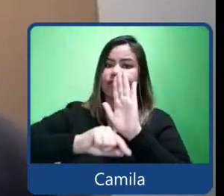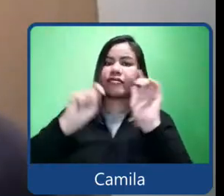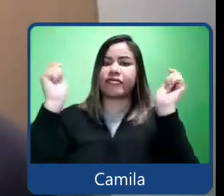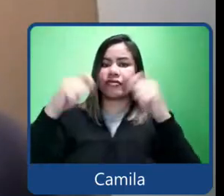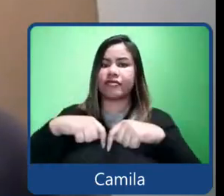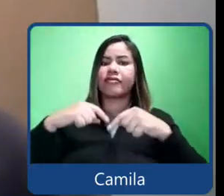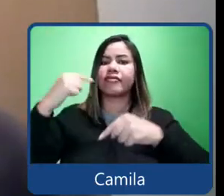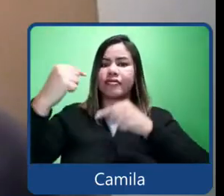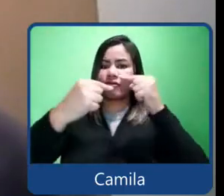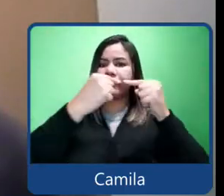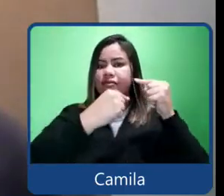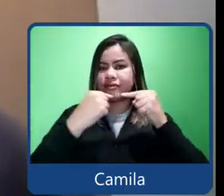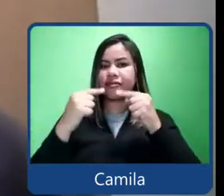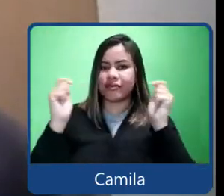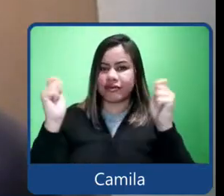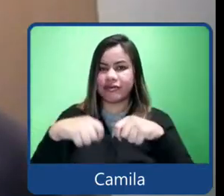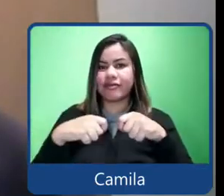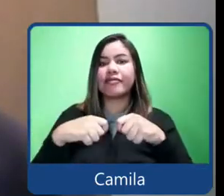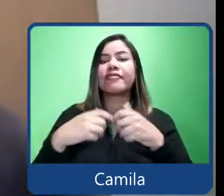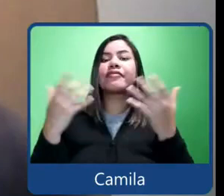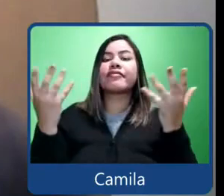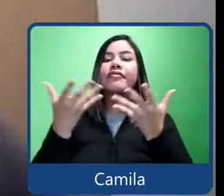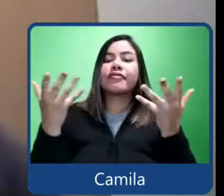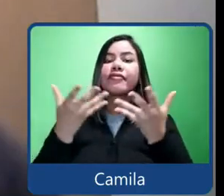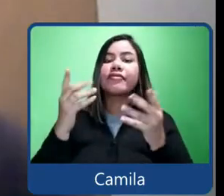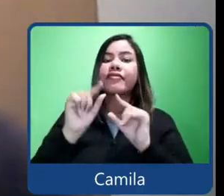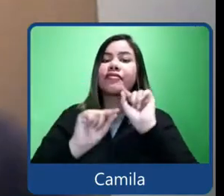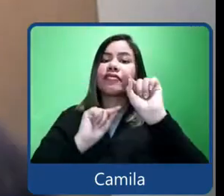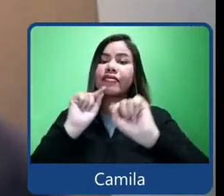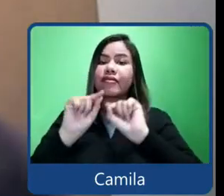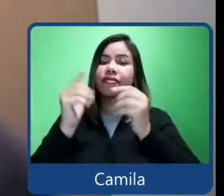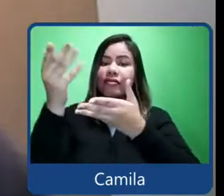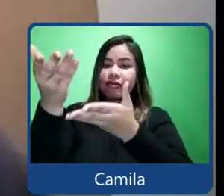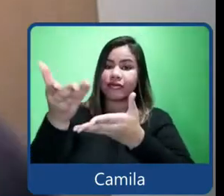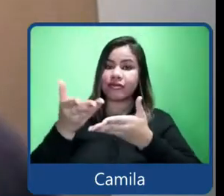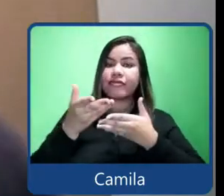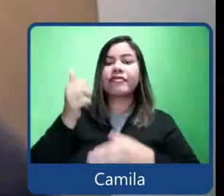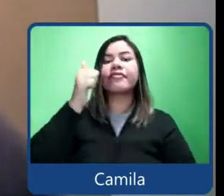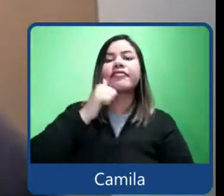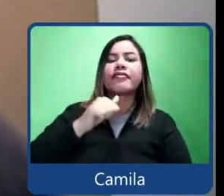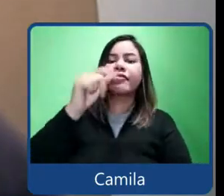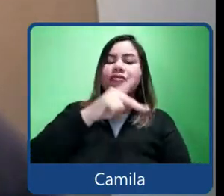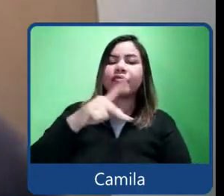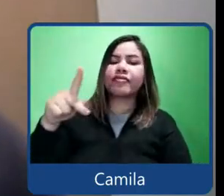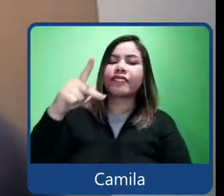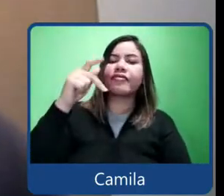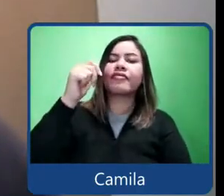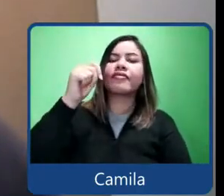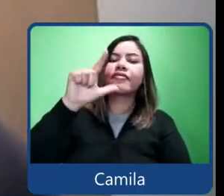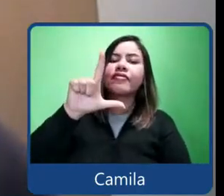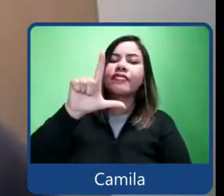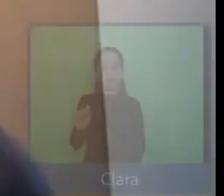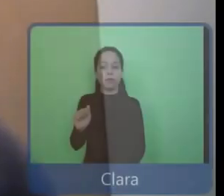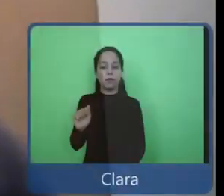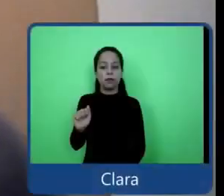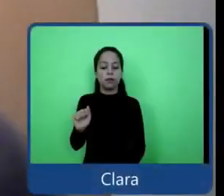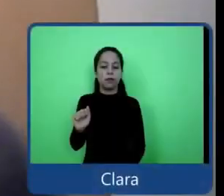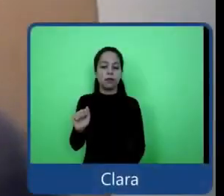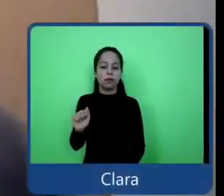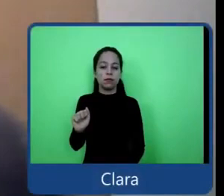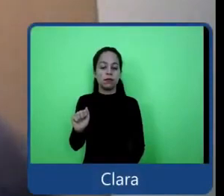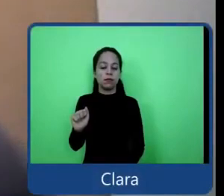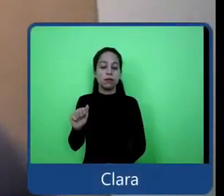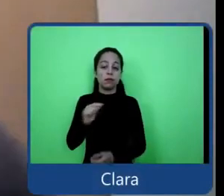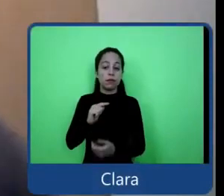sequência. Queria agora, por favor, convidar a professora Luciana Riso para fazer a sua apresentação. A